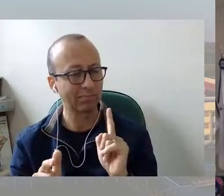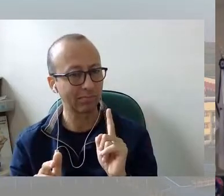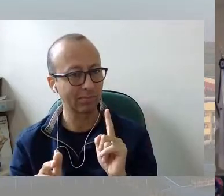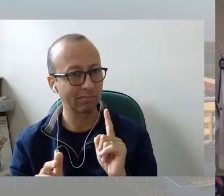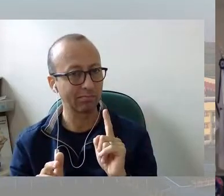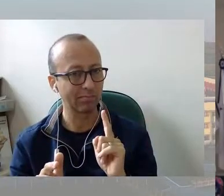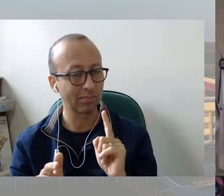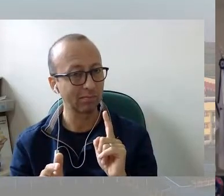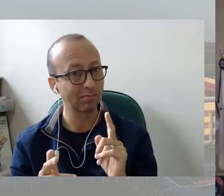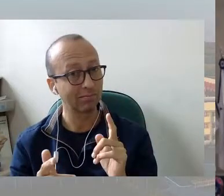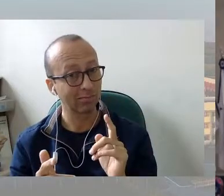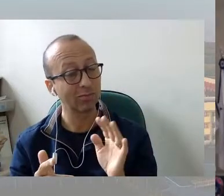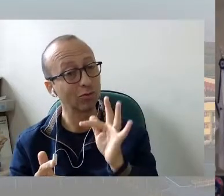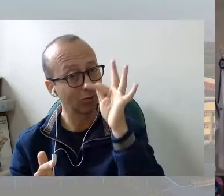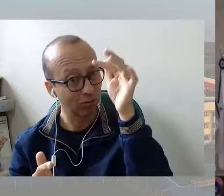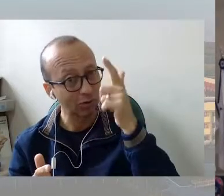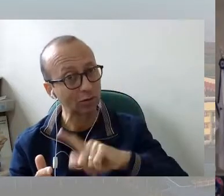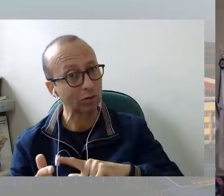é fato.